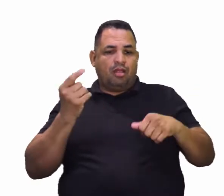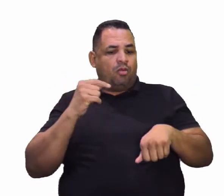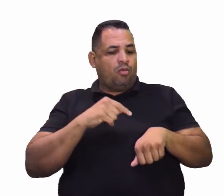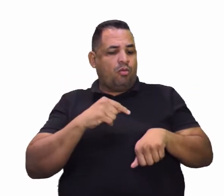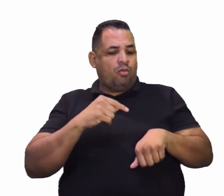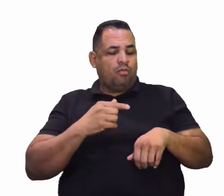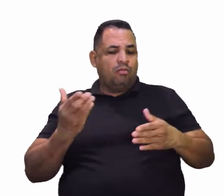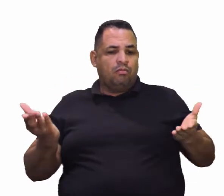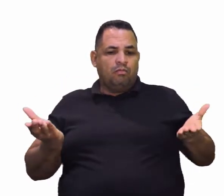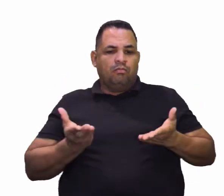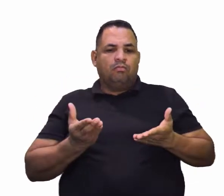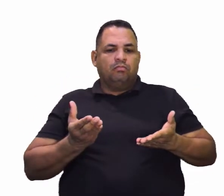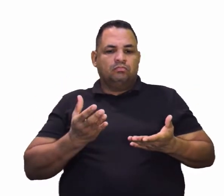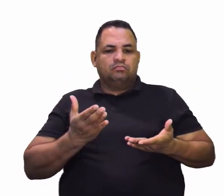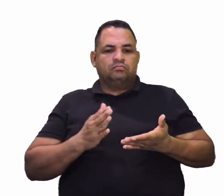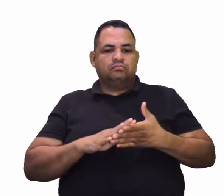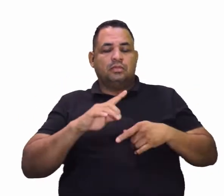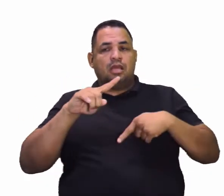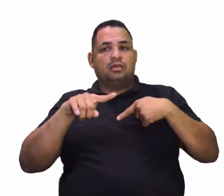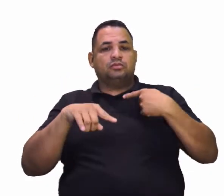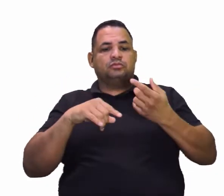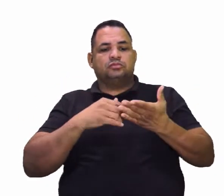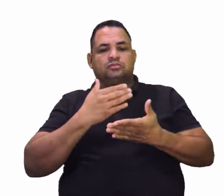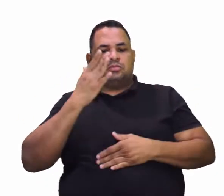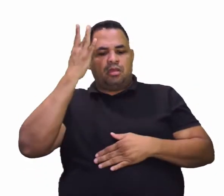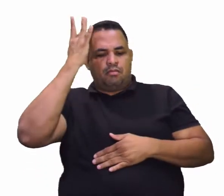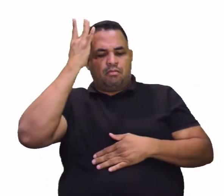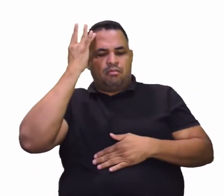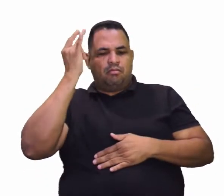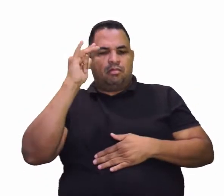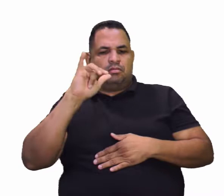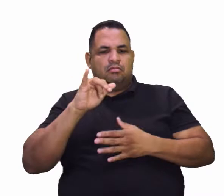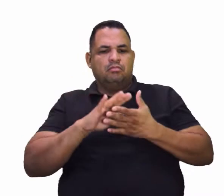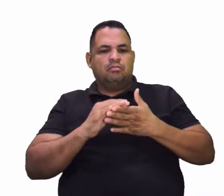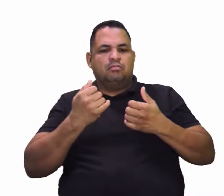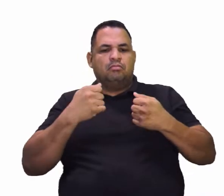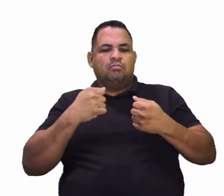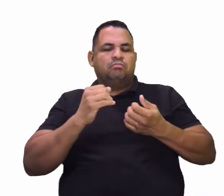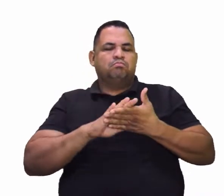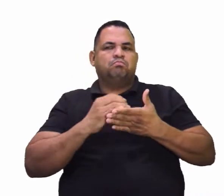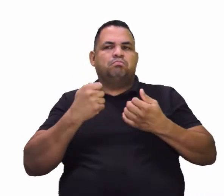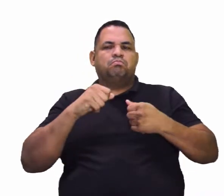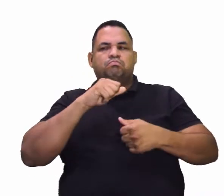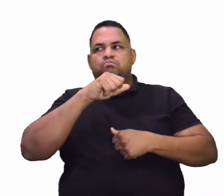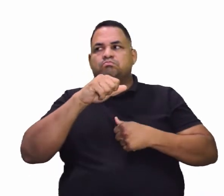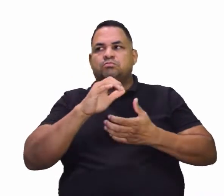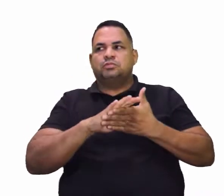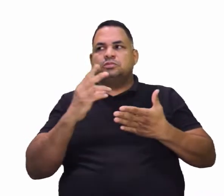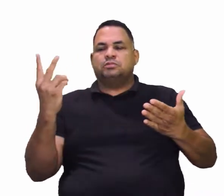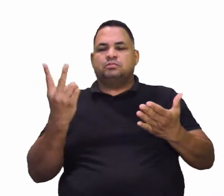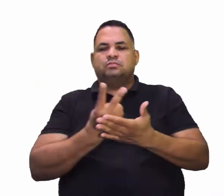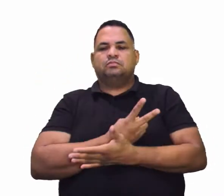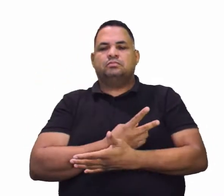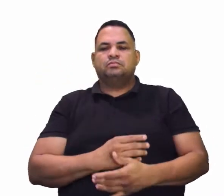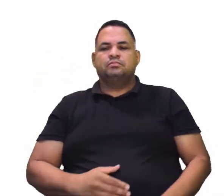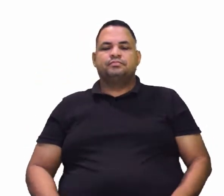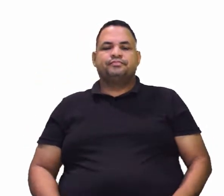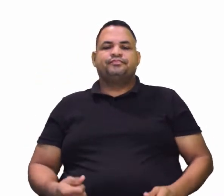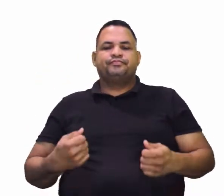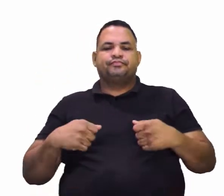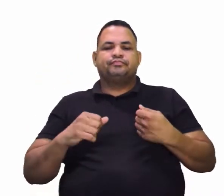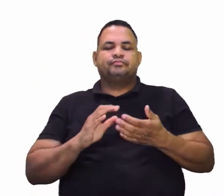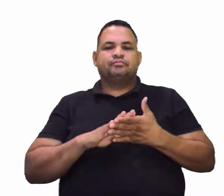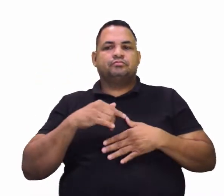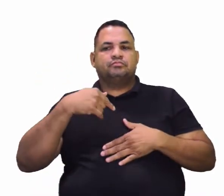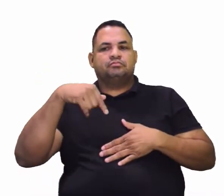agora. Tomorrow é só amanhã. E até amanhã acontecer, muita coisa pode acontecer. E ela pode